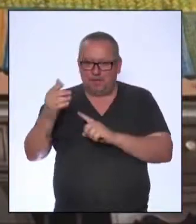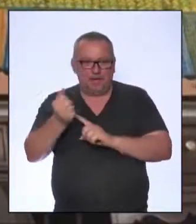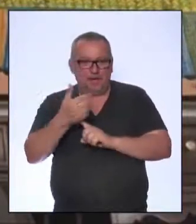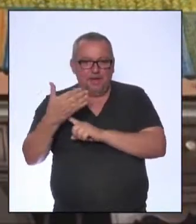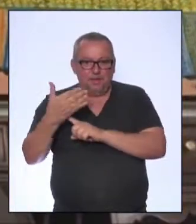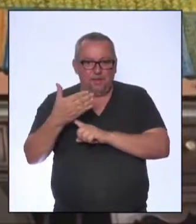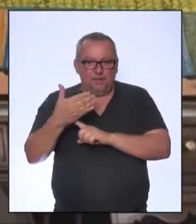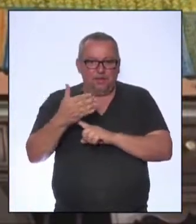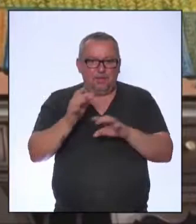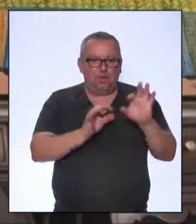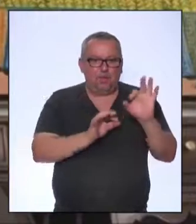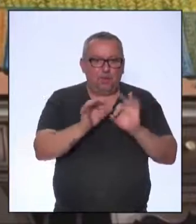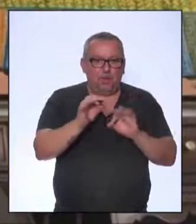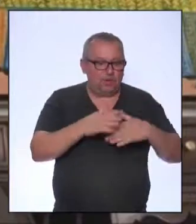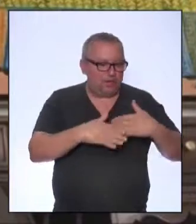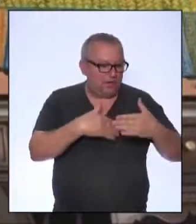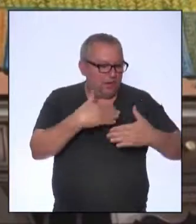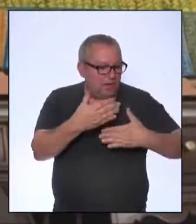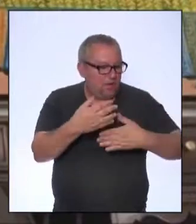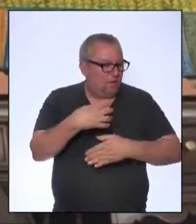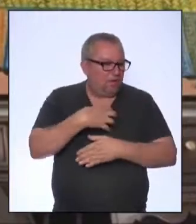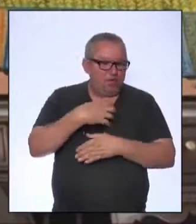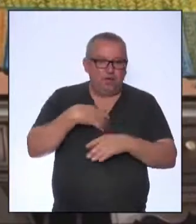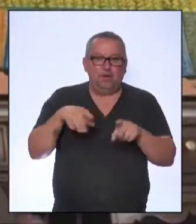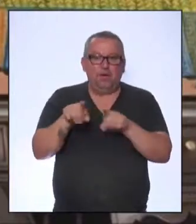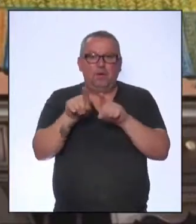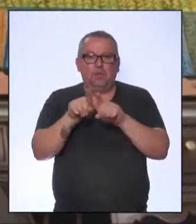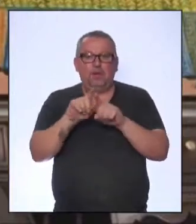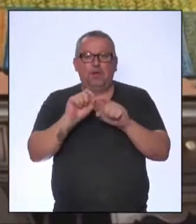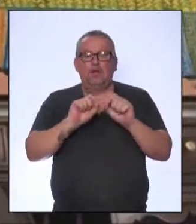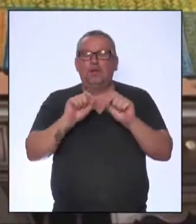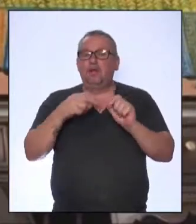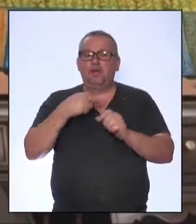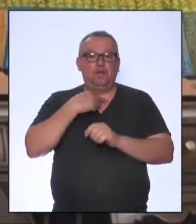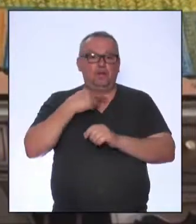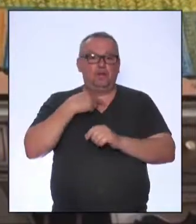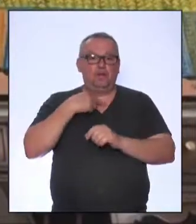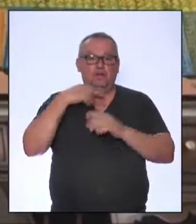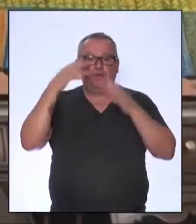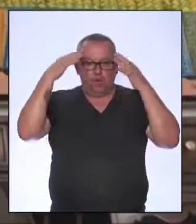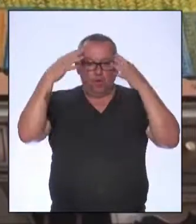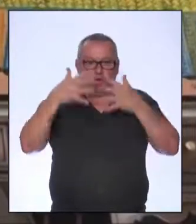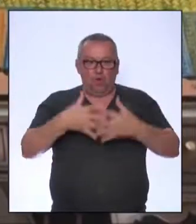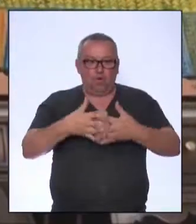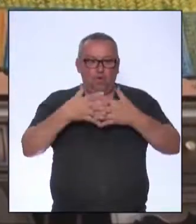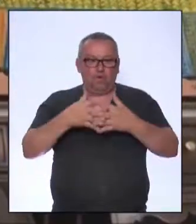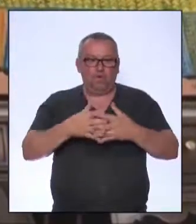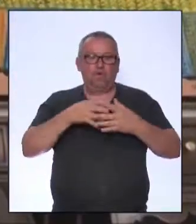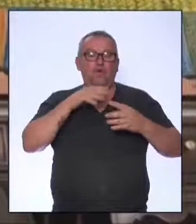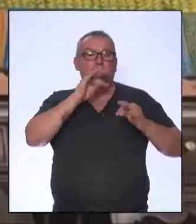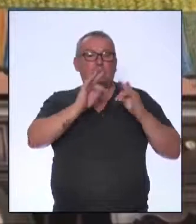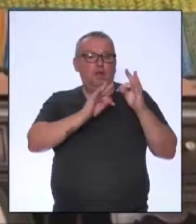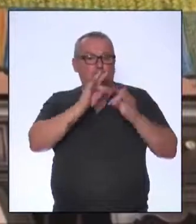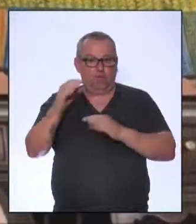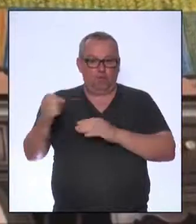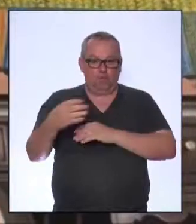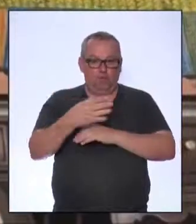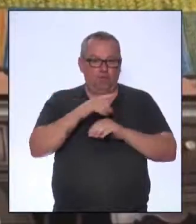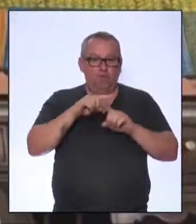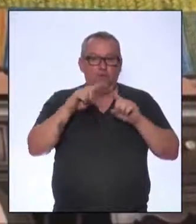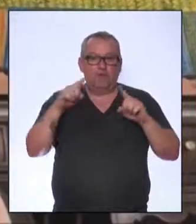nos processos, na forma. Então, não podemos confundir a tecnologia com a inovação. Mas